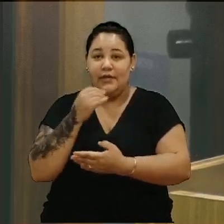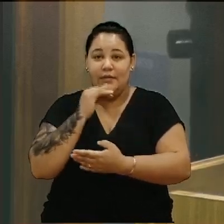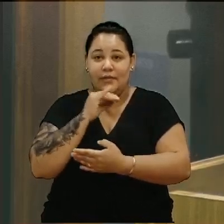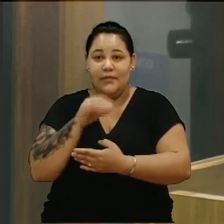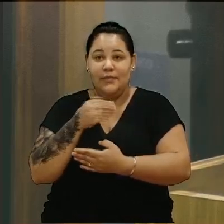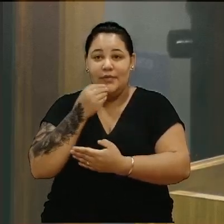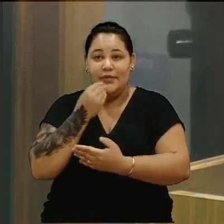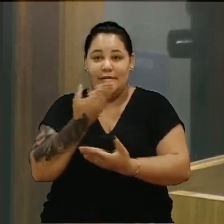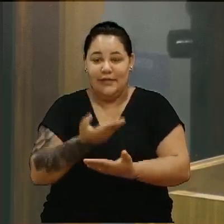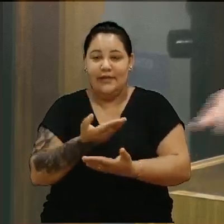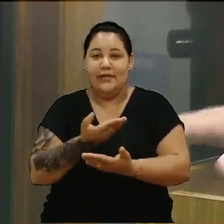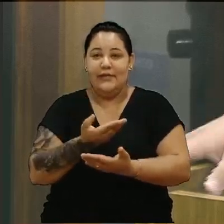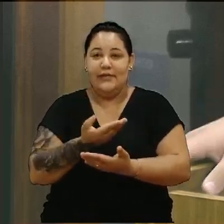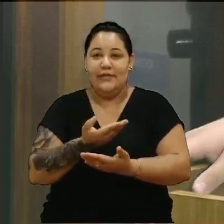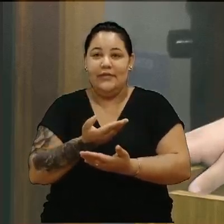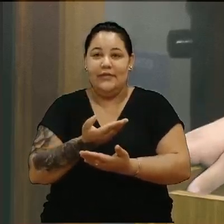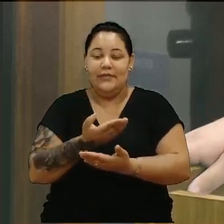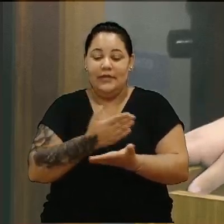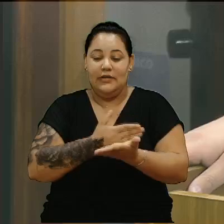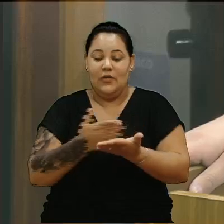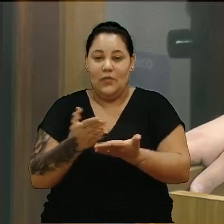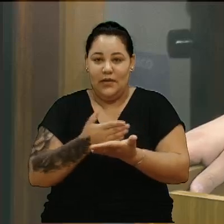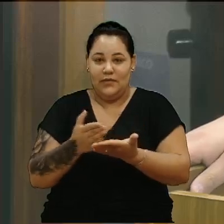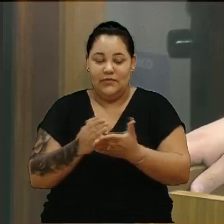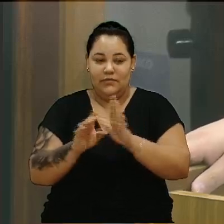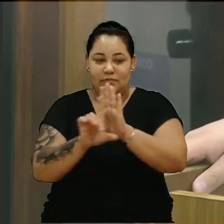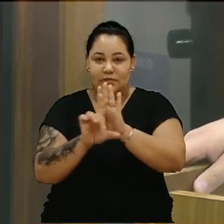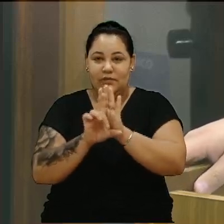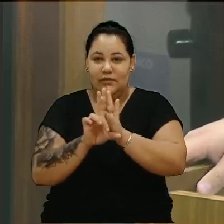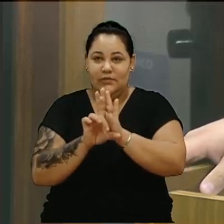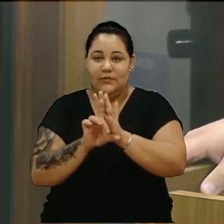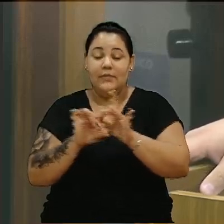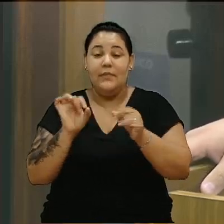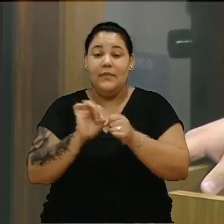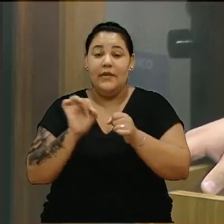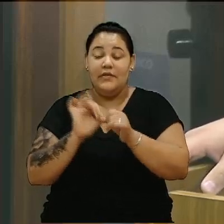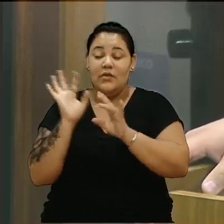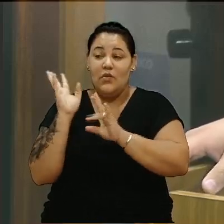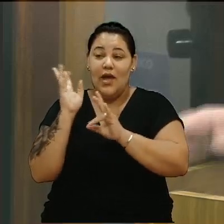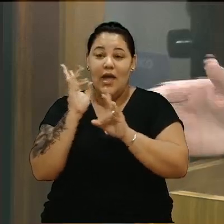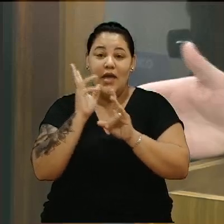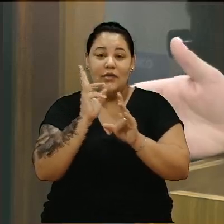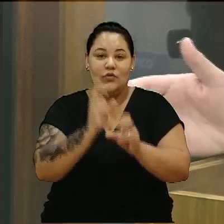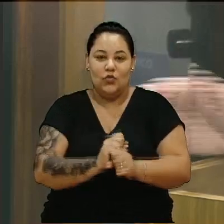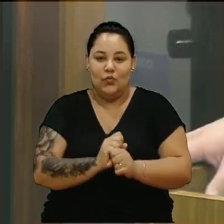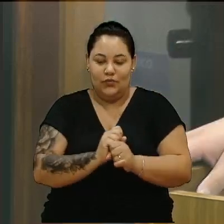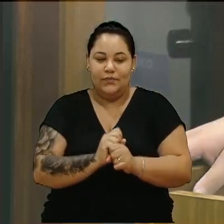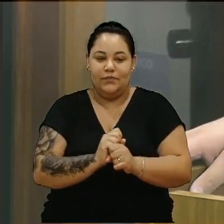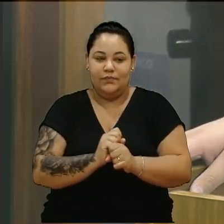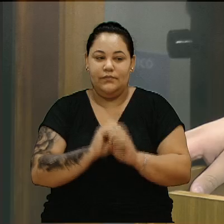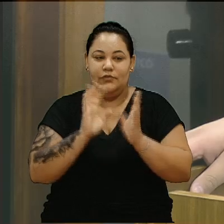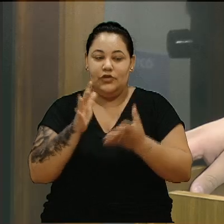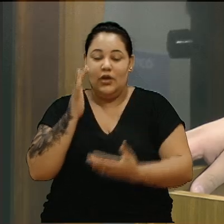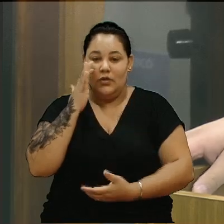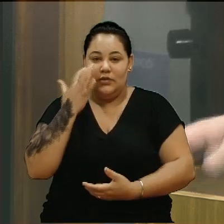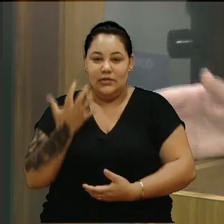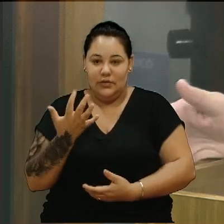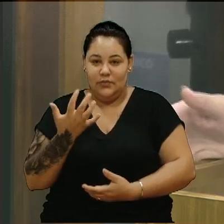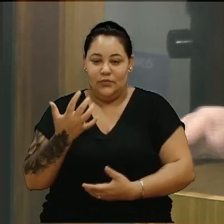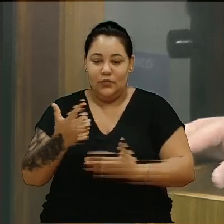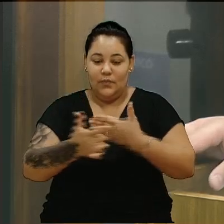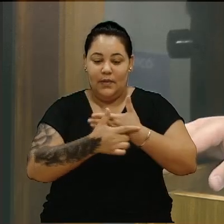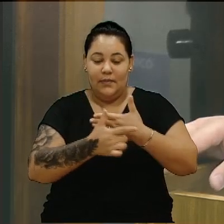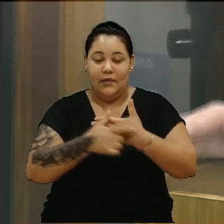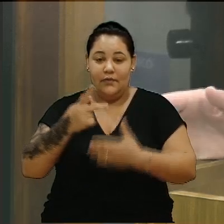expediente nesse início de legislatura para fazer um resumo daquilo que nós temos feito enquanto vereador na